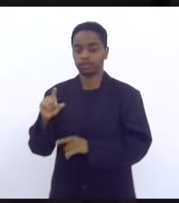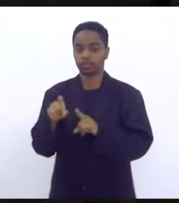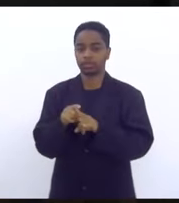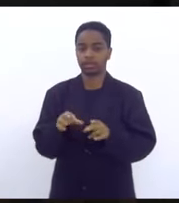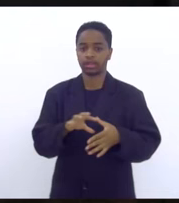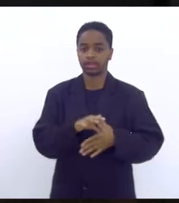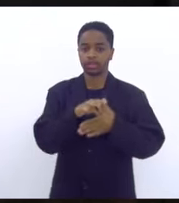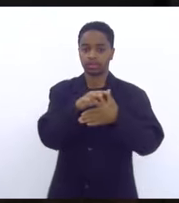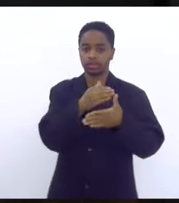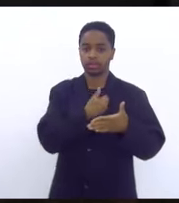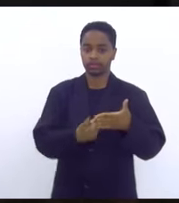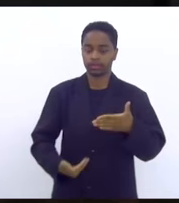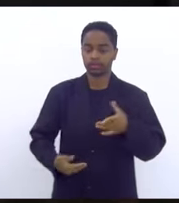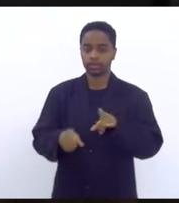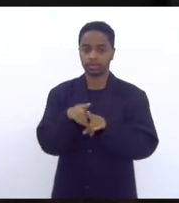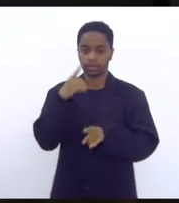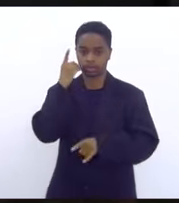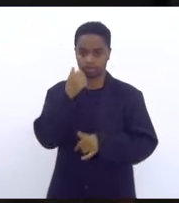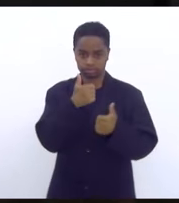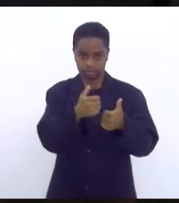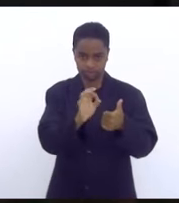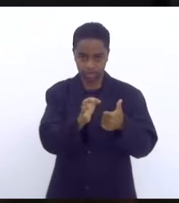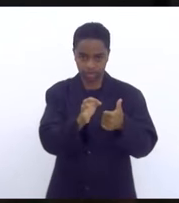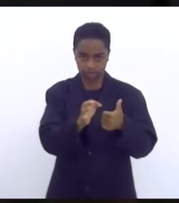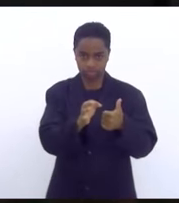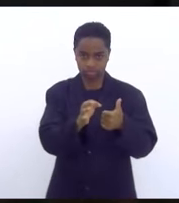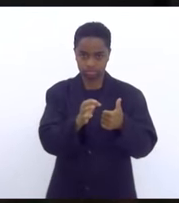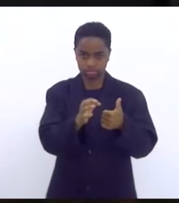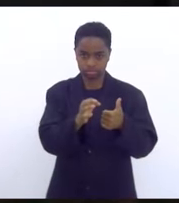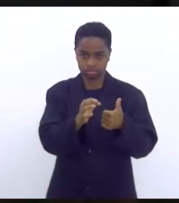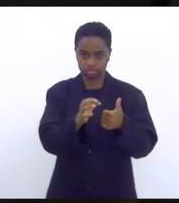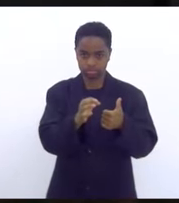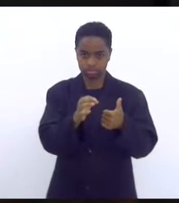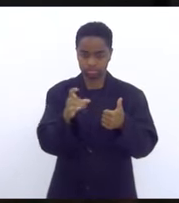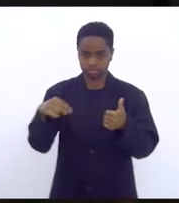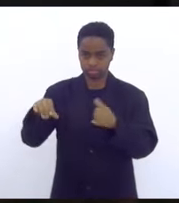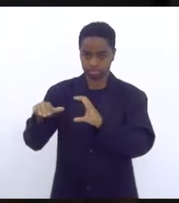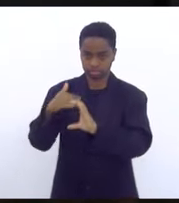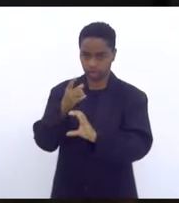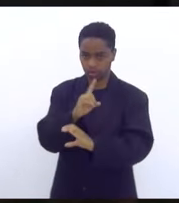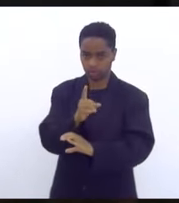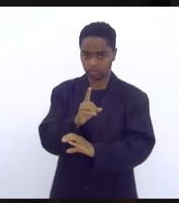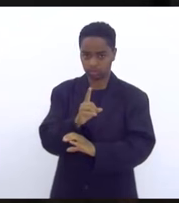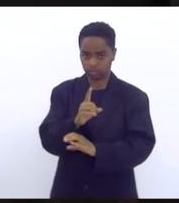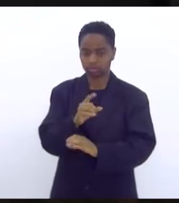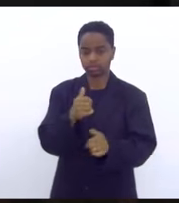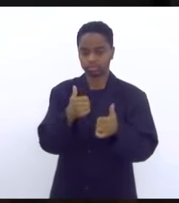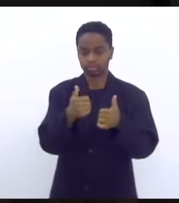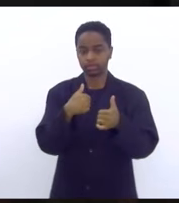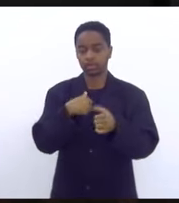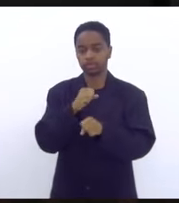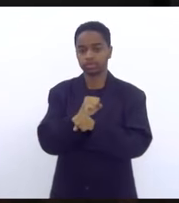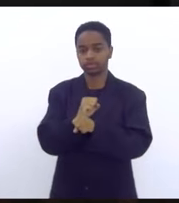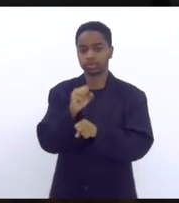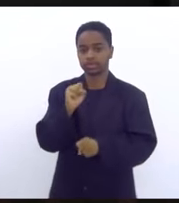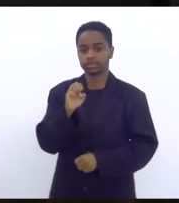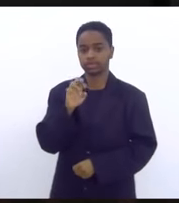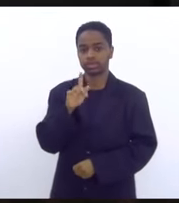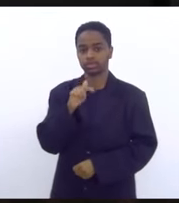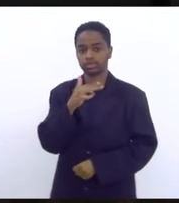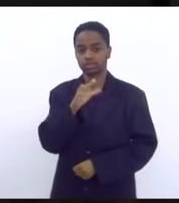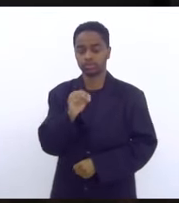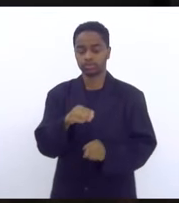alguns deputados. O senhor confirma, deputado Luiz Paulo? Foi me passado? Não. Não? Vou esperar o doutor Serginho chegar,